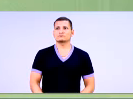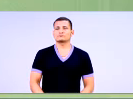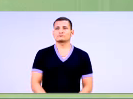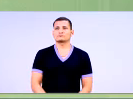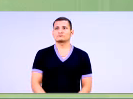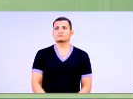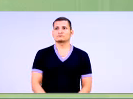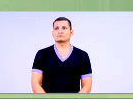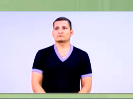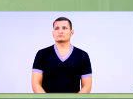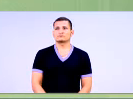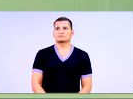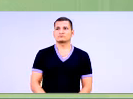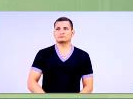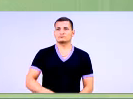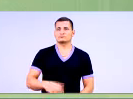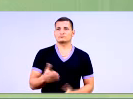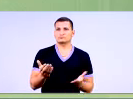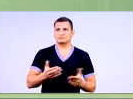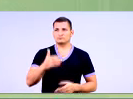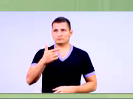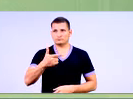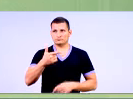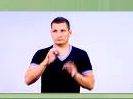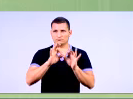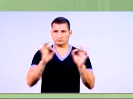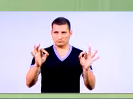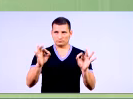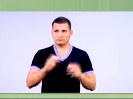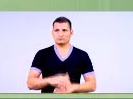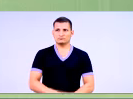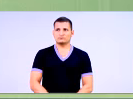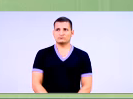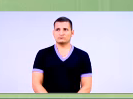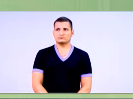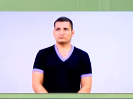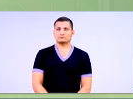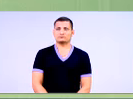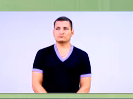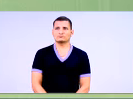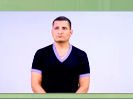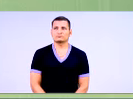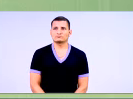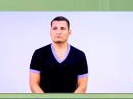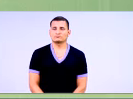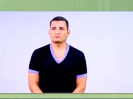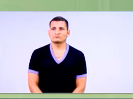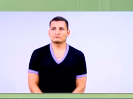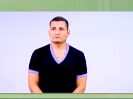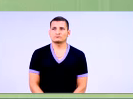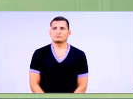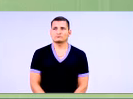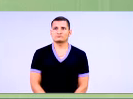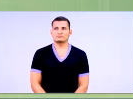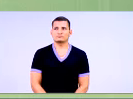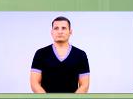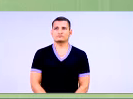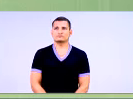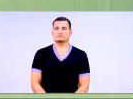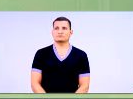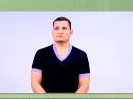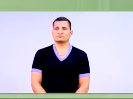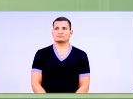certo? Vamos à segunda, vamos ver se agora fica bem mais fácil. A frase é, you